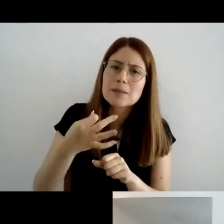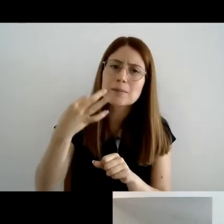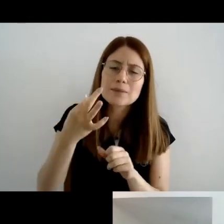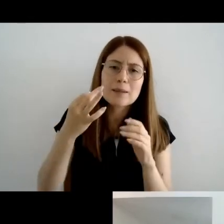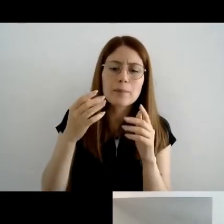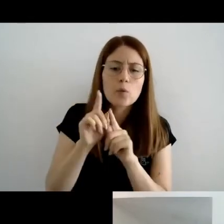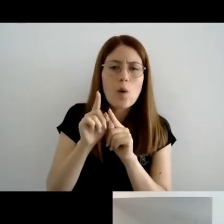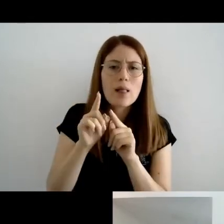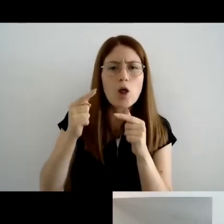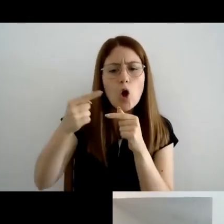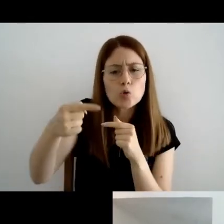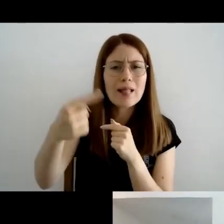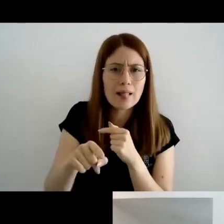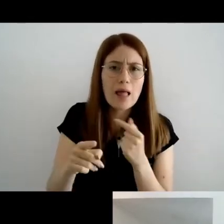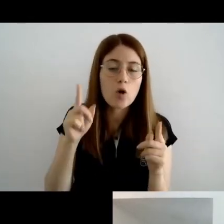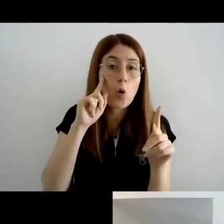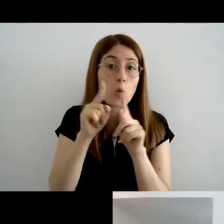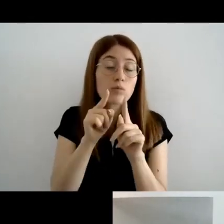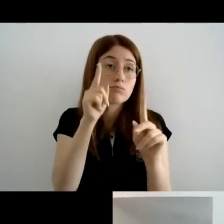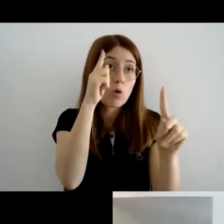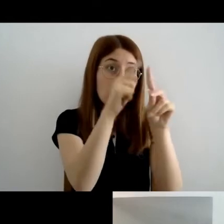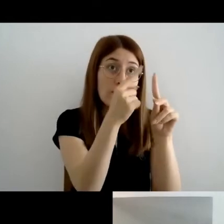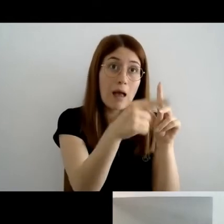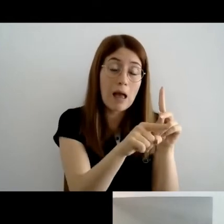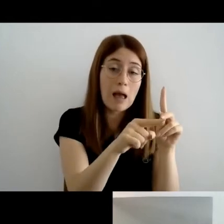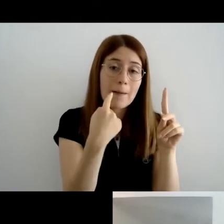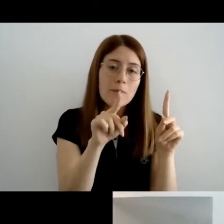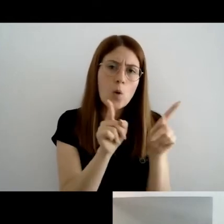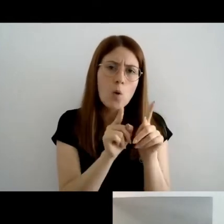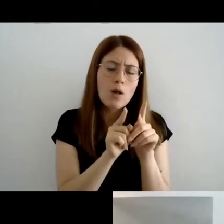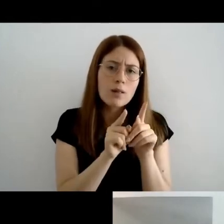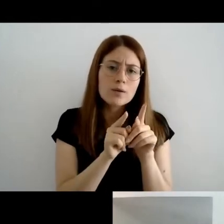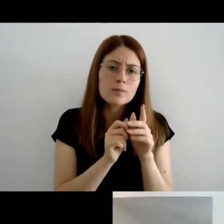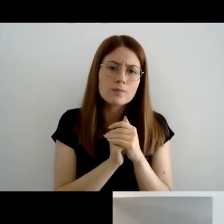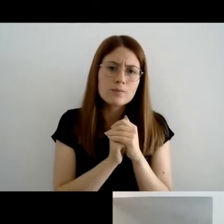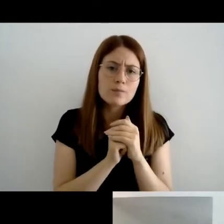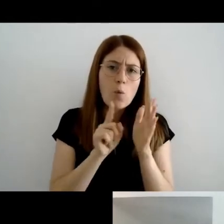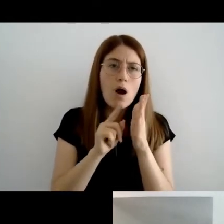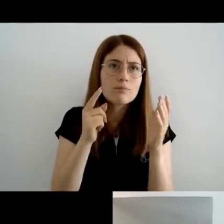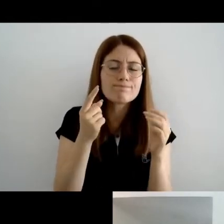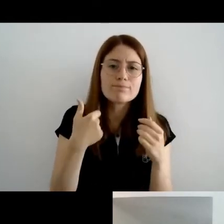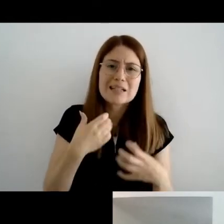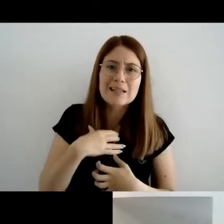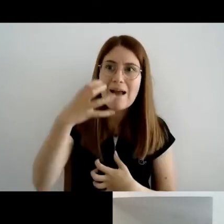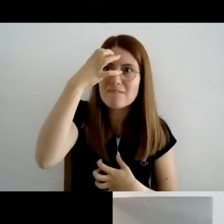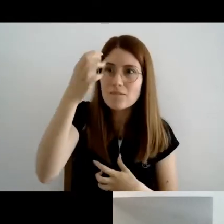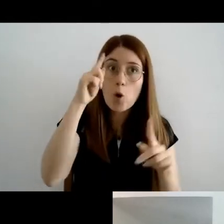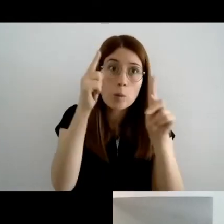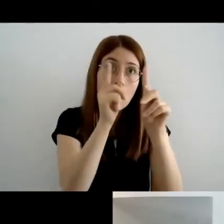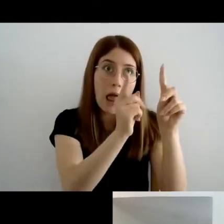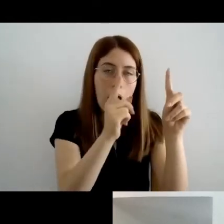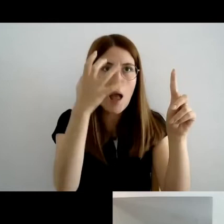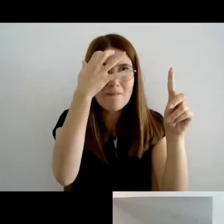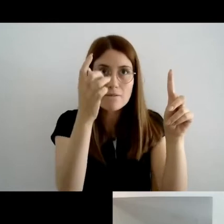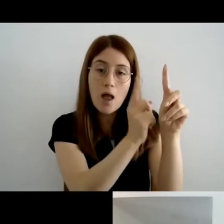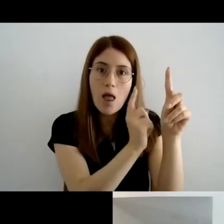consequente para objetivos, embora sem estar absolutamente obcecado ou esmagado pelos objetivos, porque o